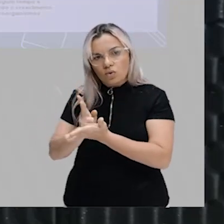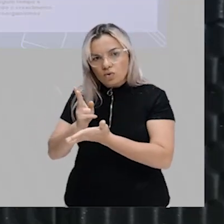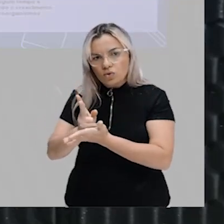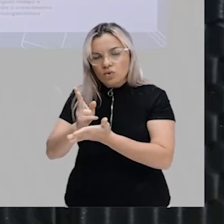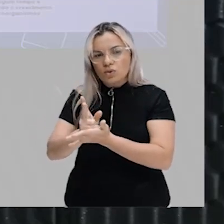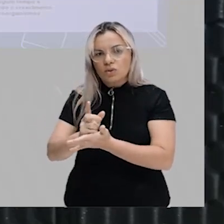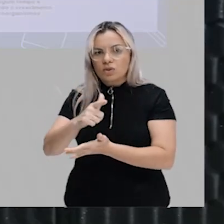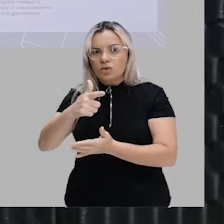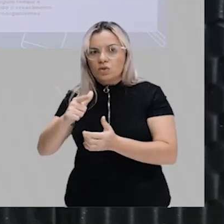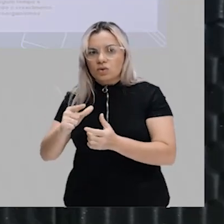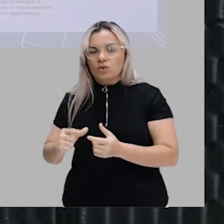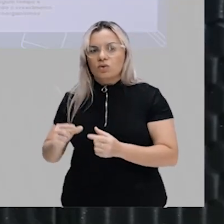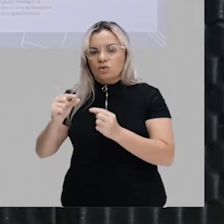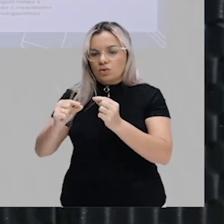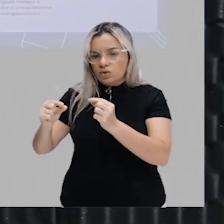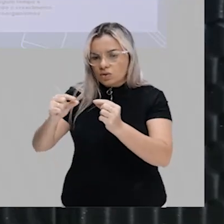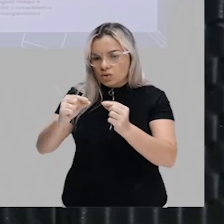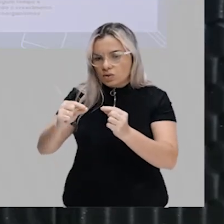esse experimento,